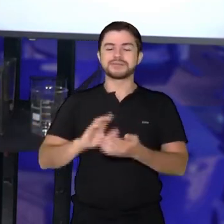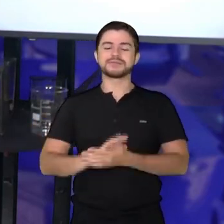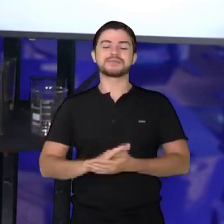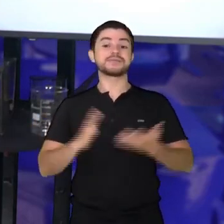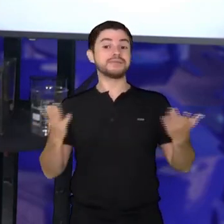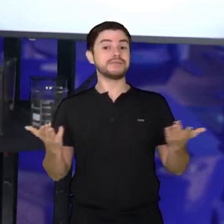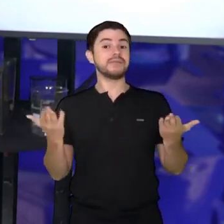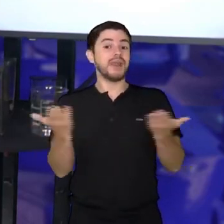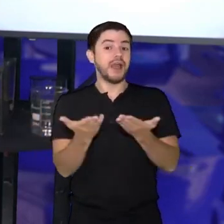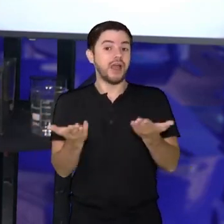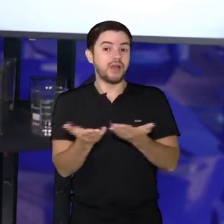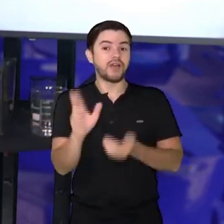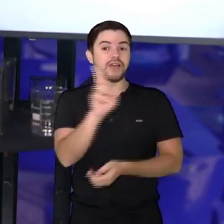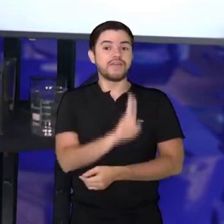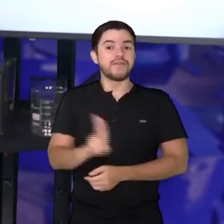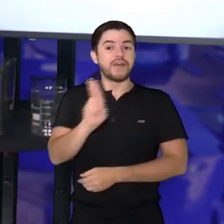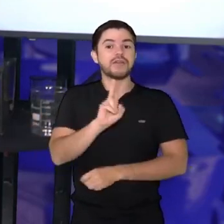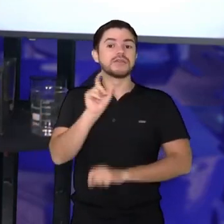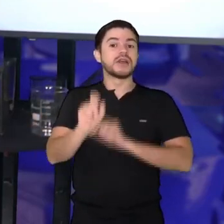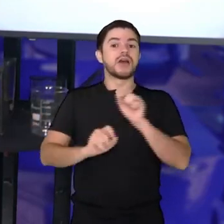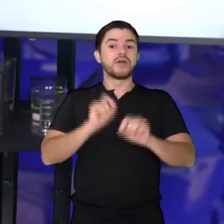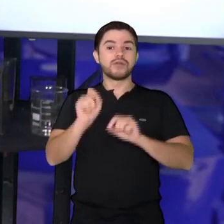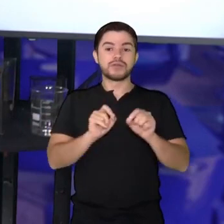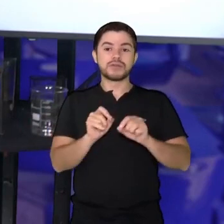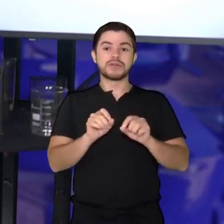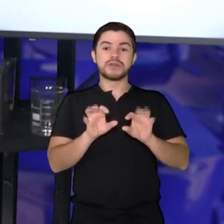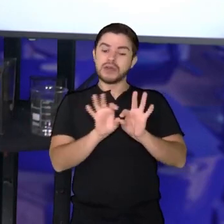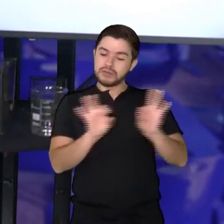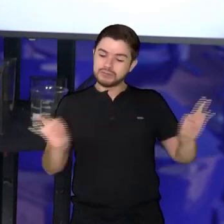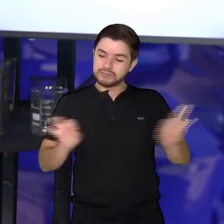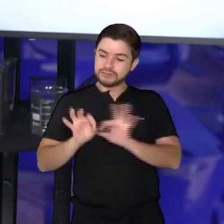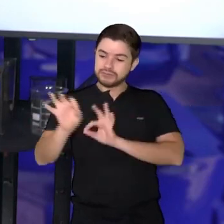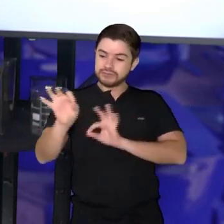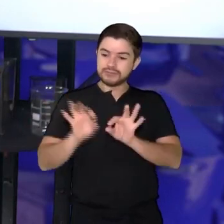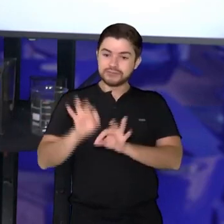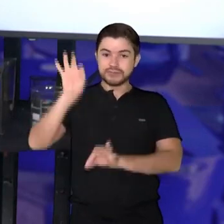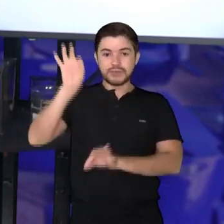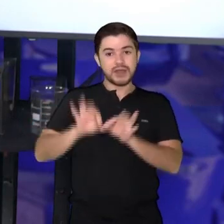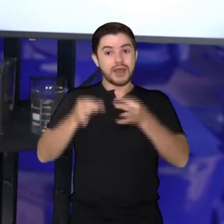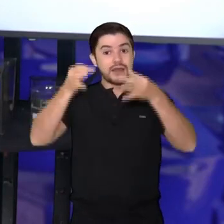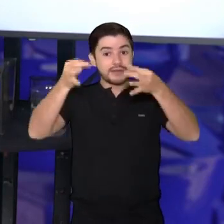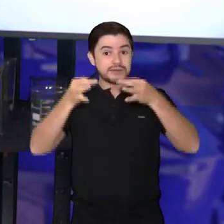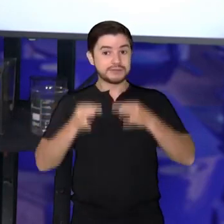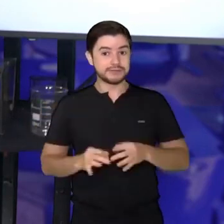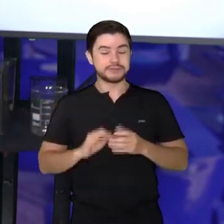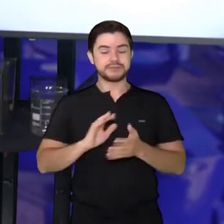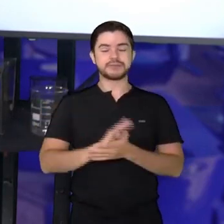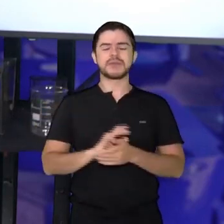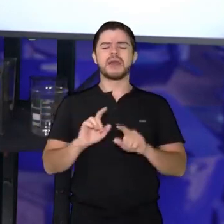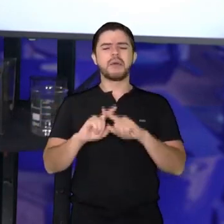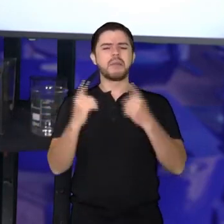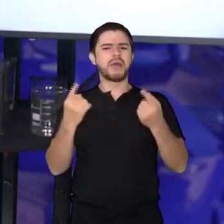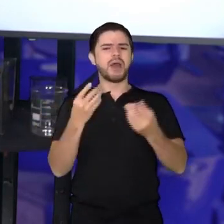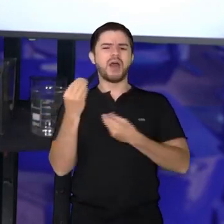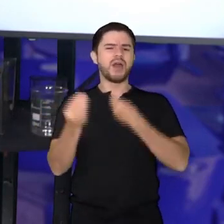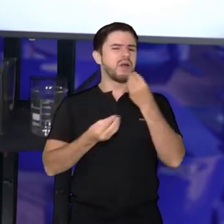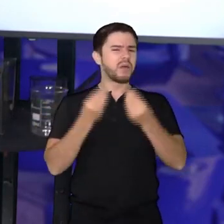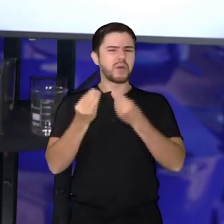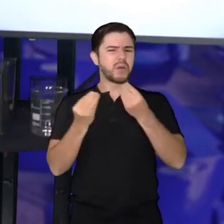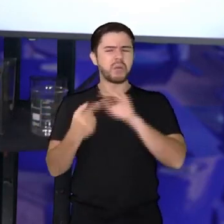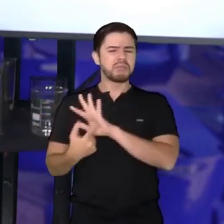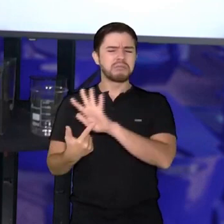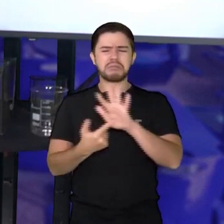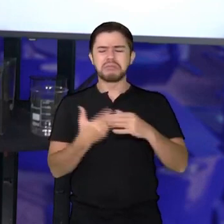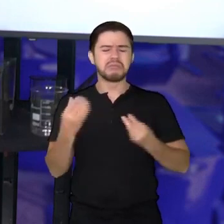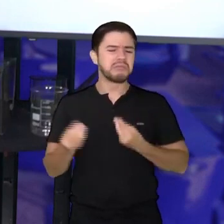agora utilizar a unidade padrão de medida, que é o nosso metro cúbico, tá? Mas como é que surgiu esse metro